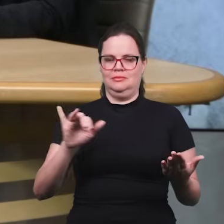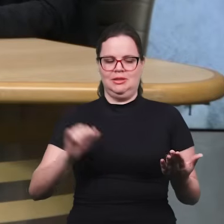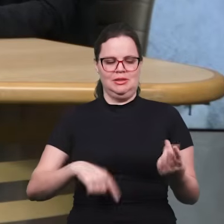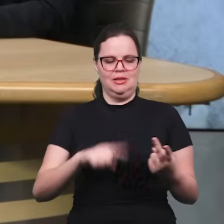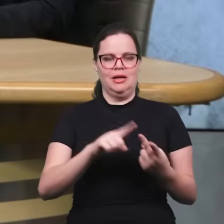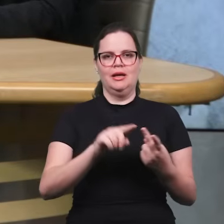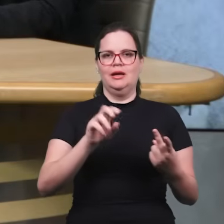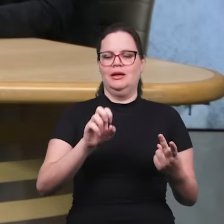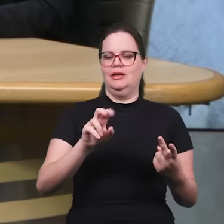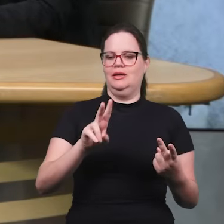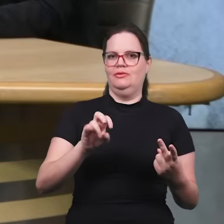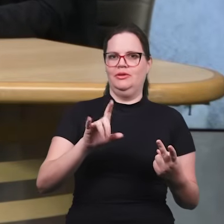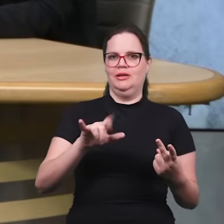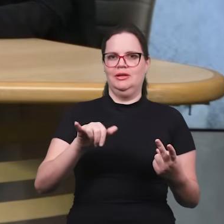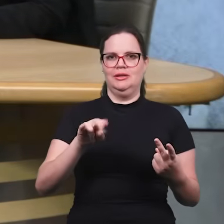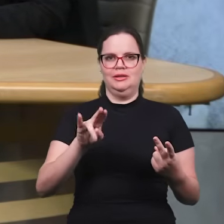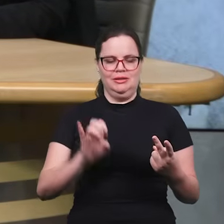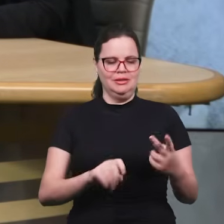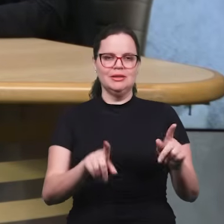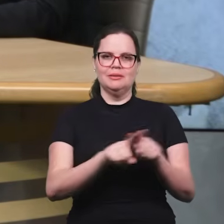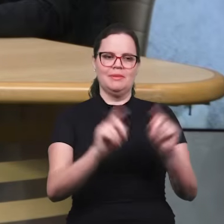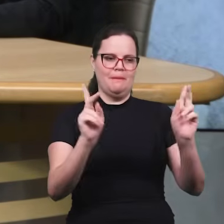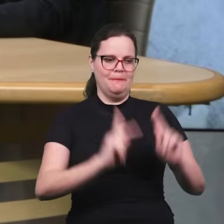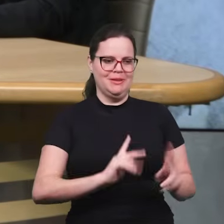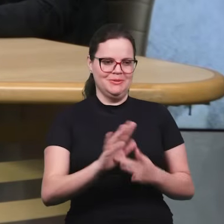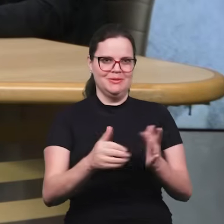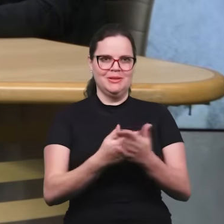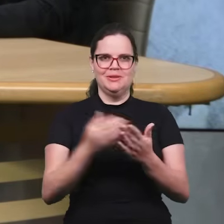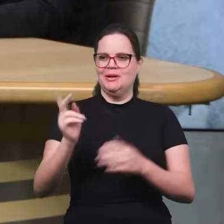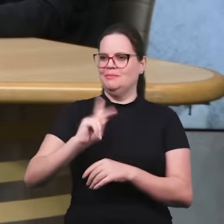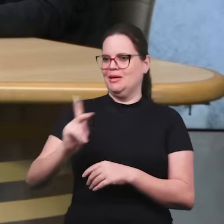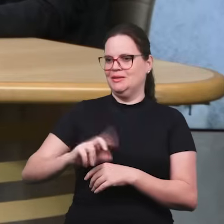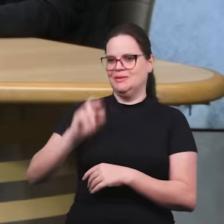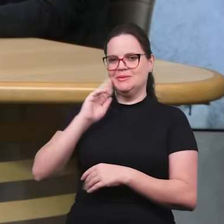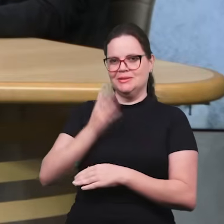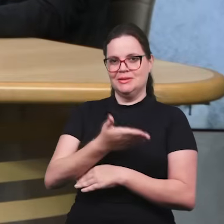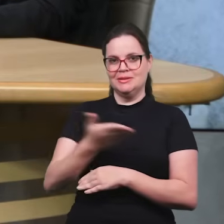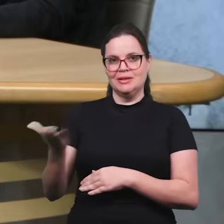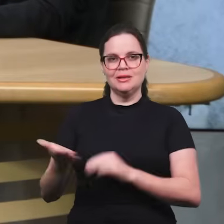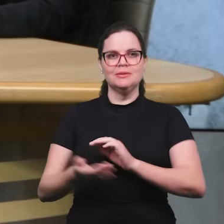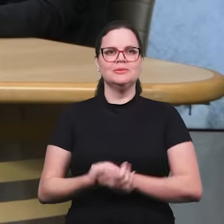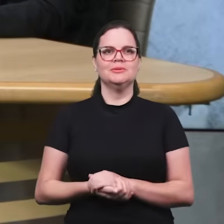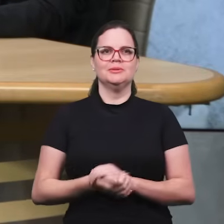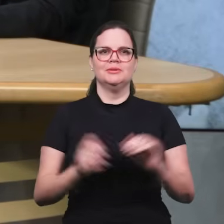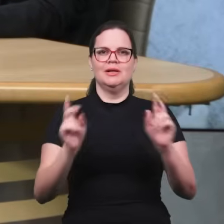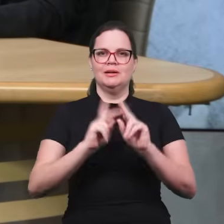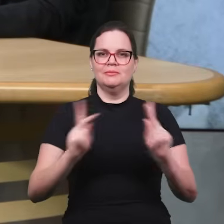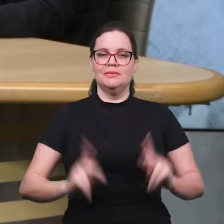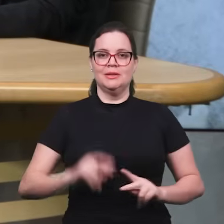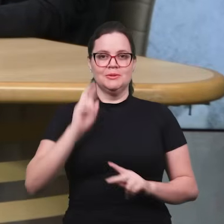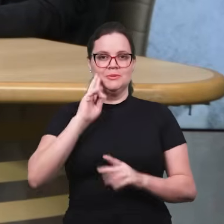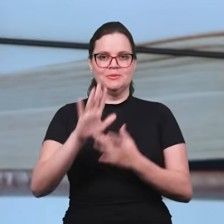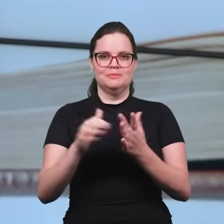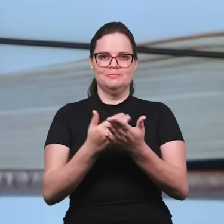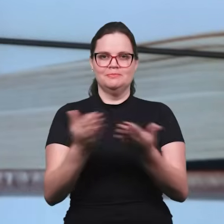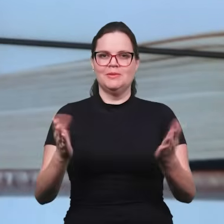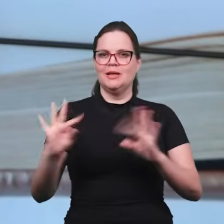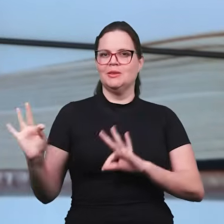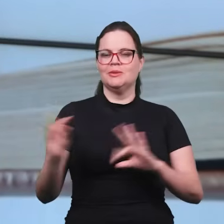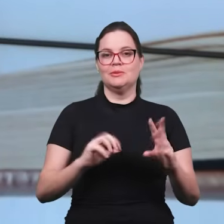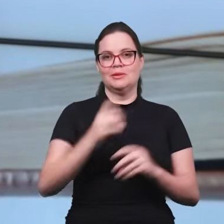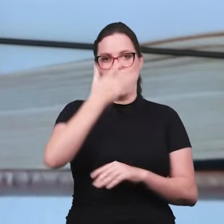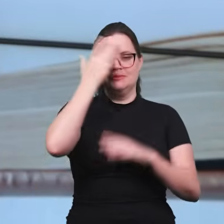A paz do Senhor Andréia, a paz do Senhor Eveline. A paz do Senhor Cris, a paz do Senhor Eveline, a paz do Senhor a todos que